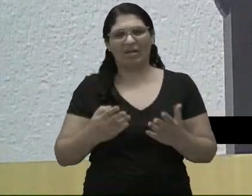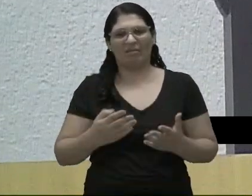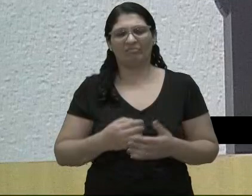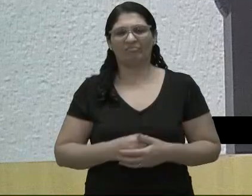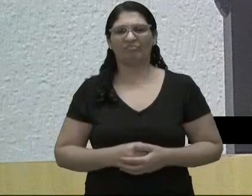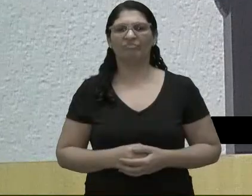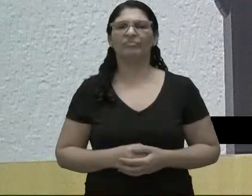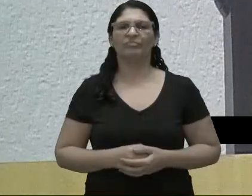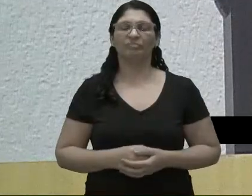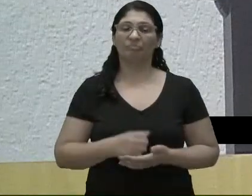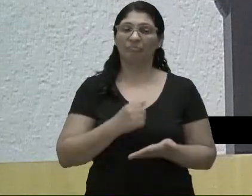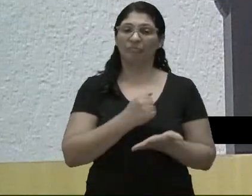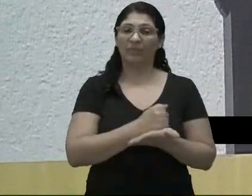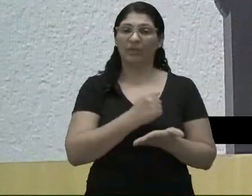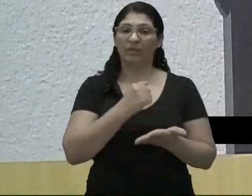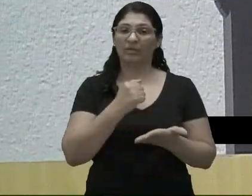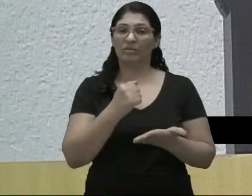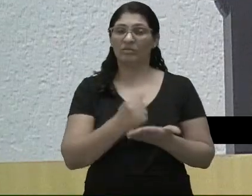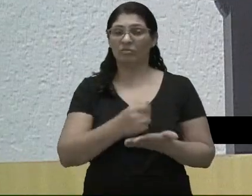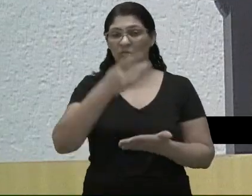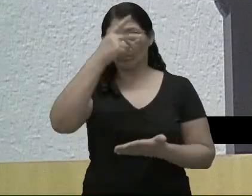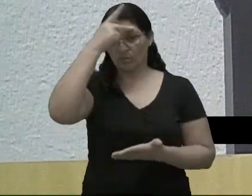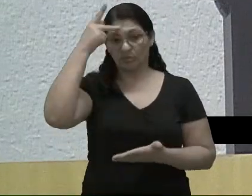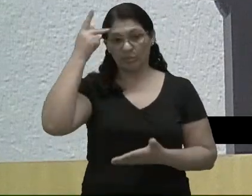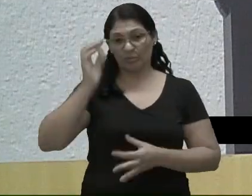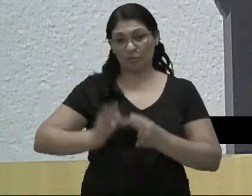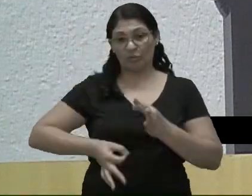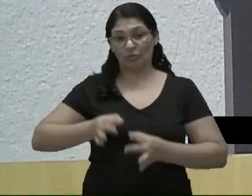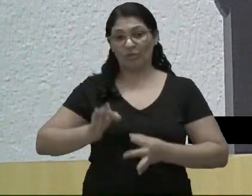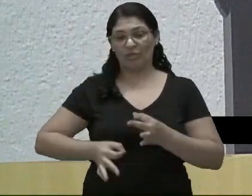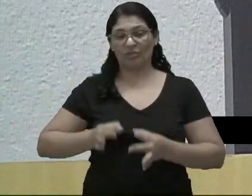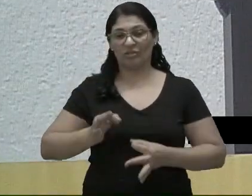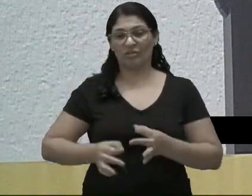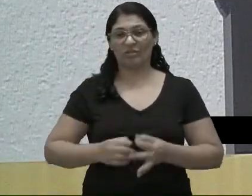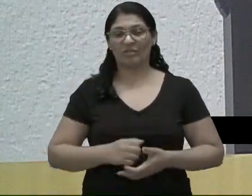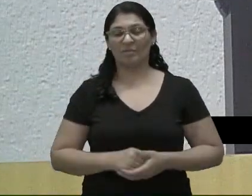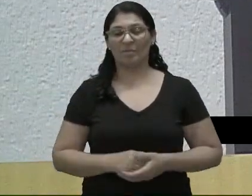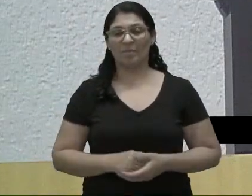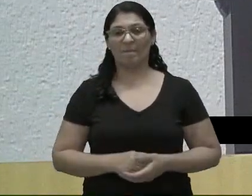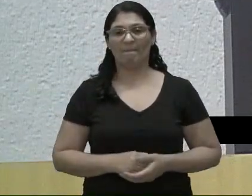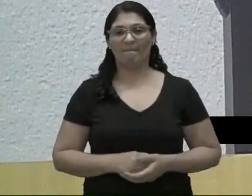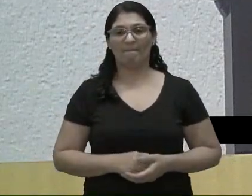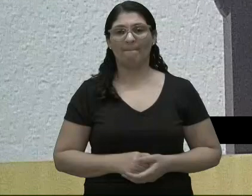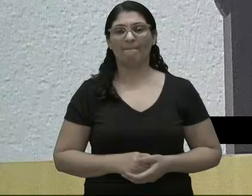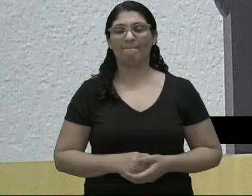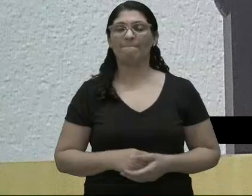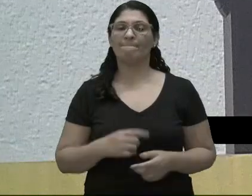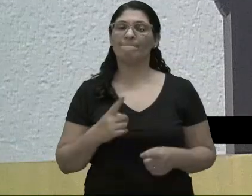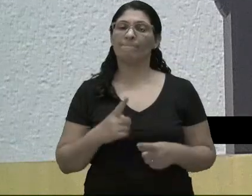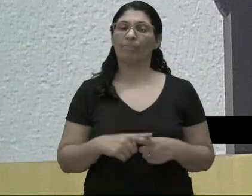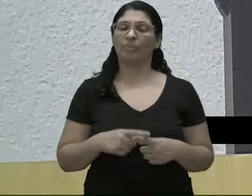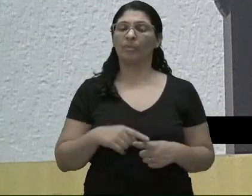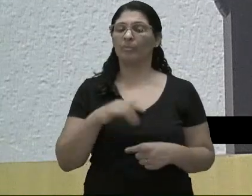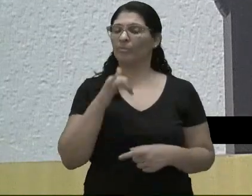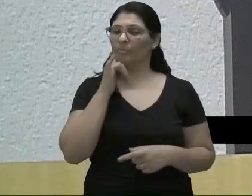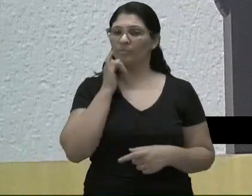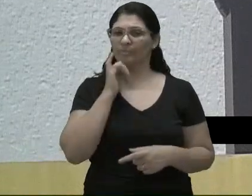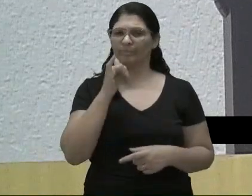As contratações de pessoas jurídicas. Por que que eu falo isso?